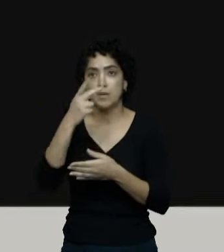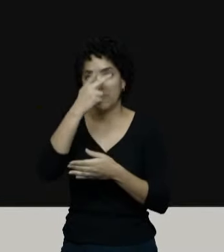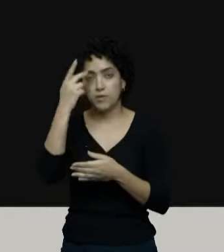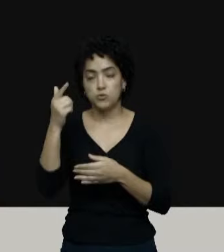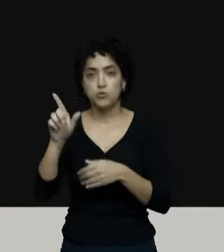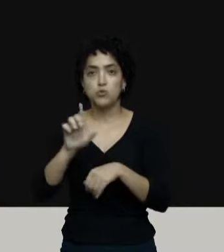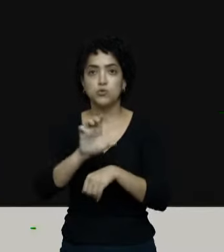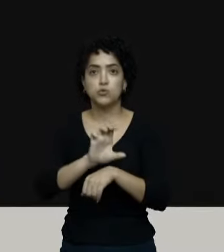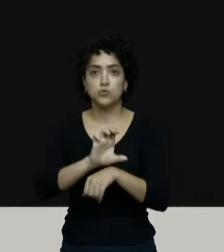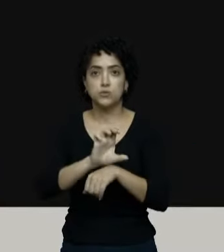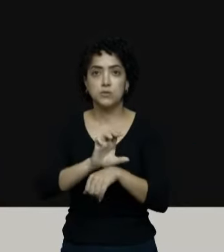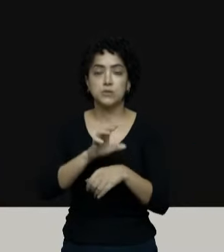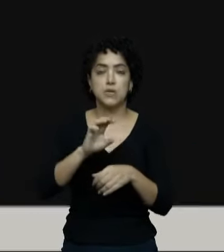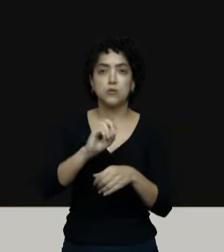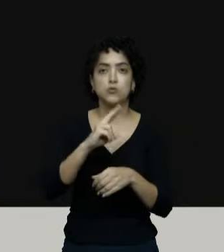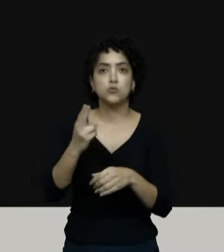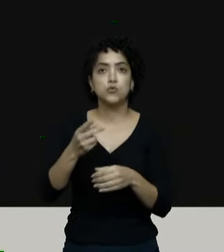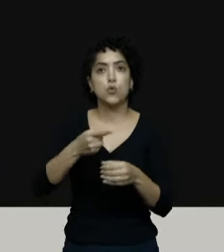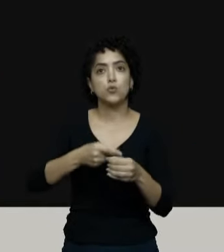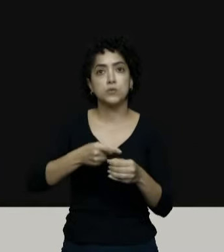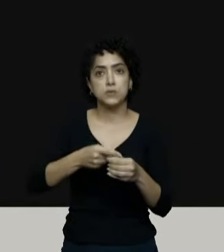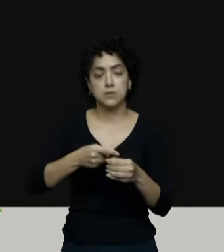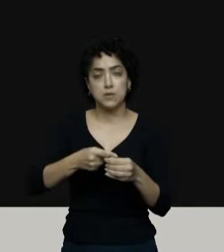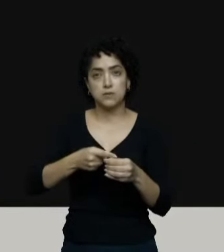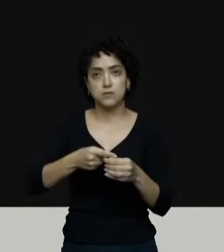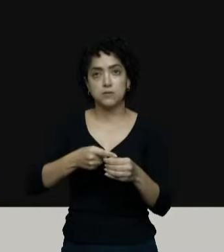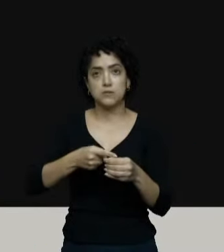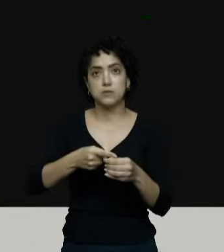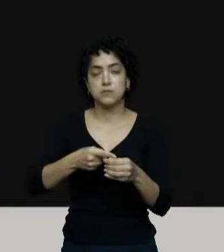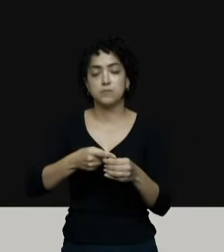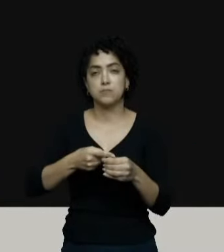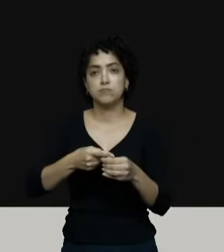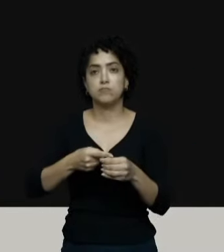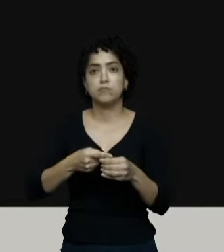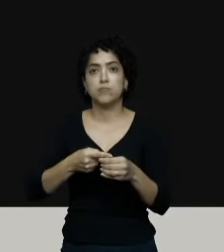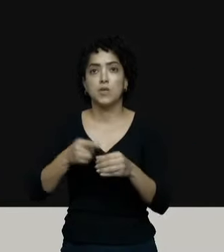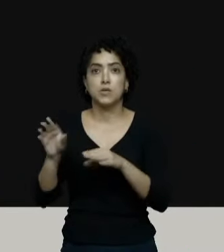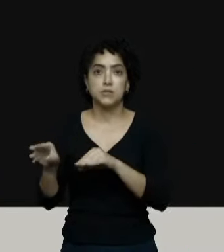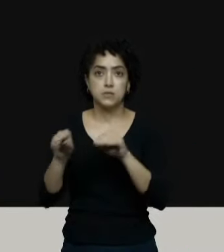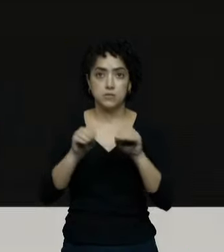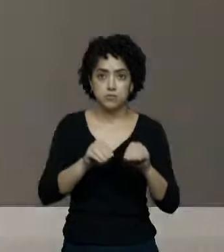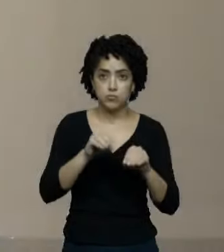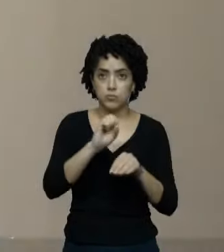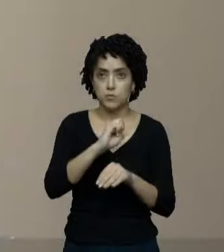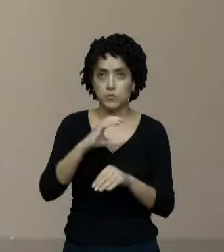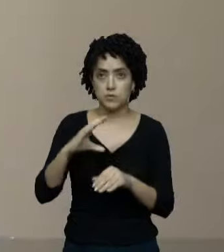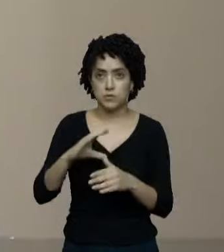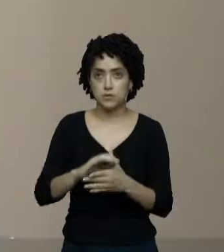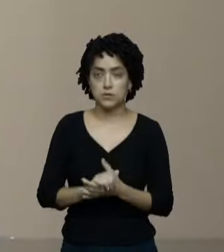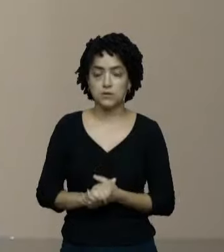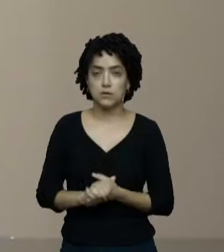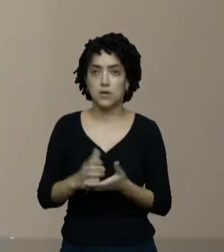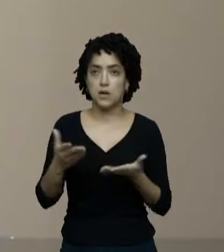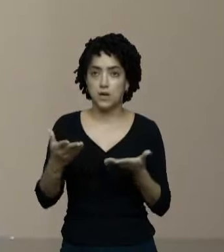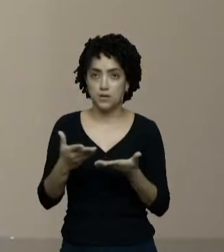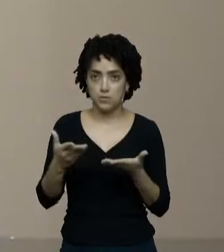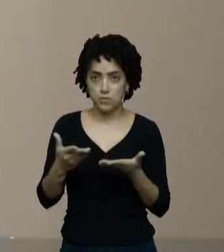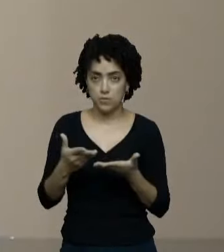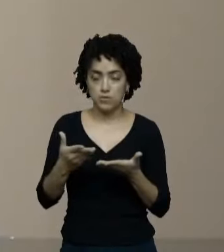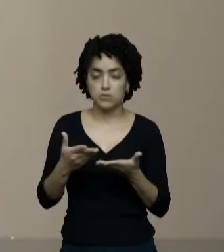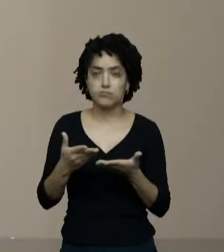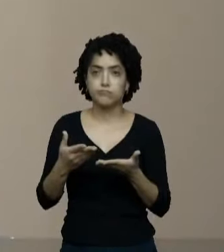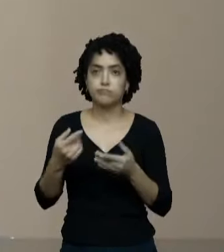e municípios que ingressam no estado de Santa Catarina. Em discussão, não havendo quem